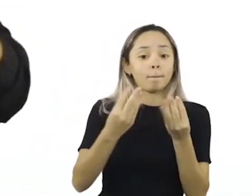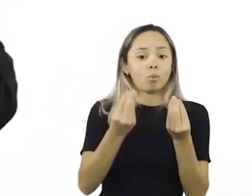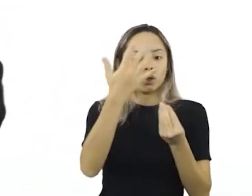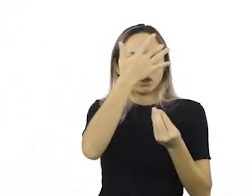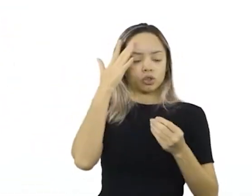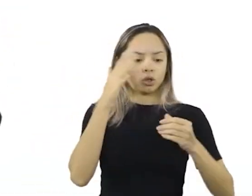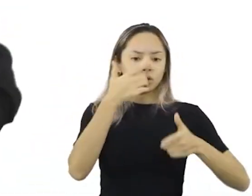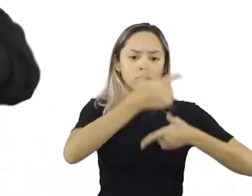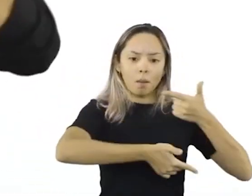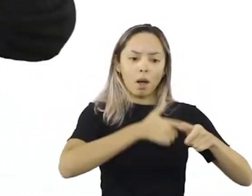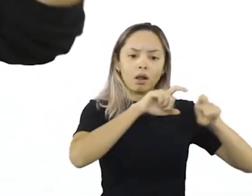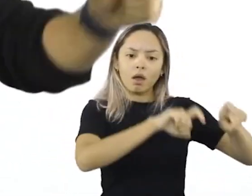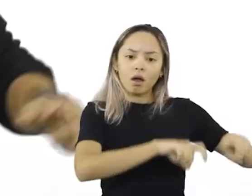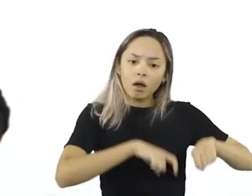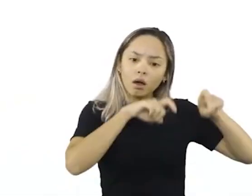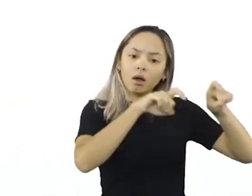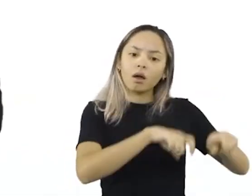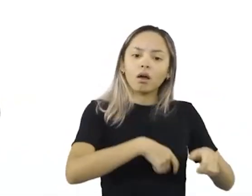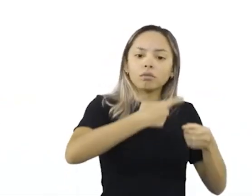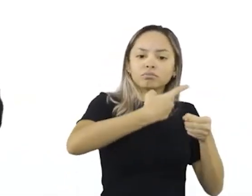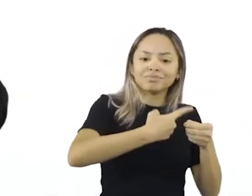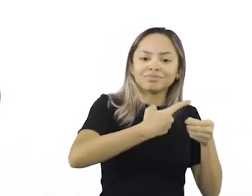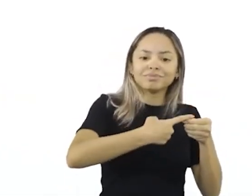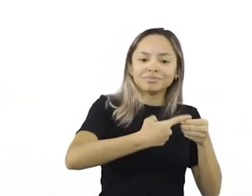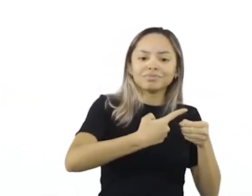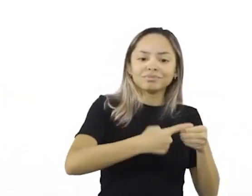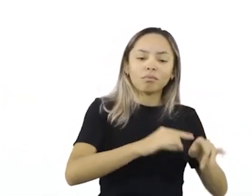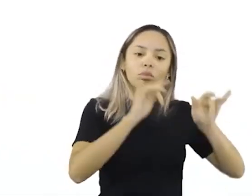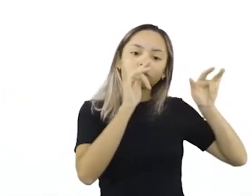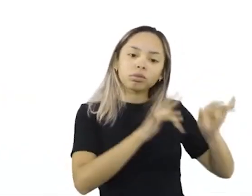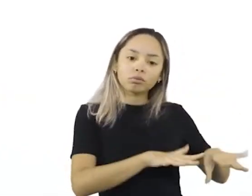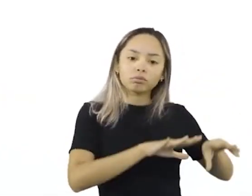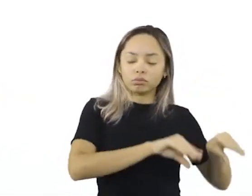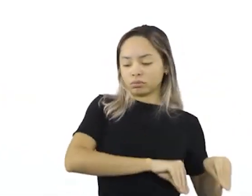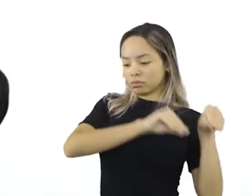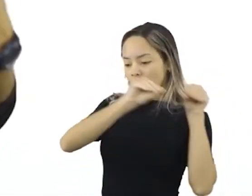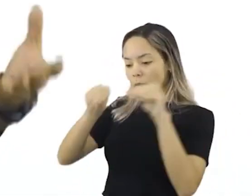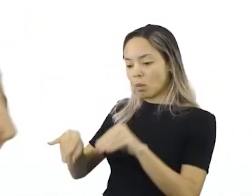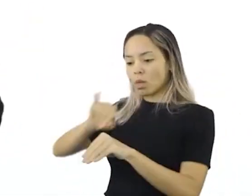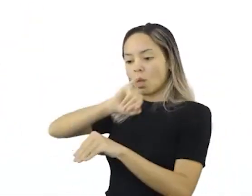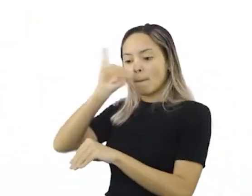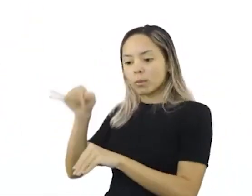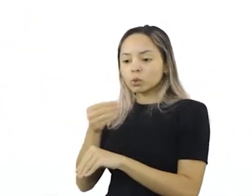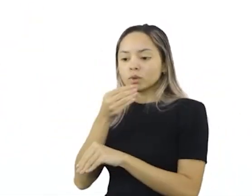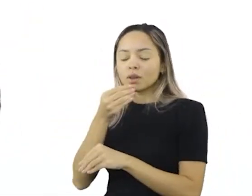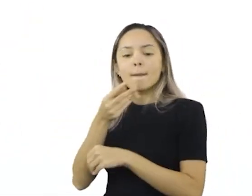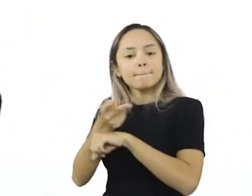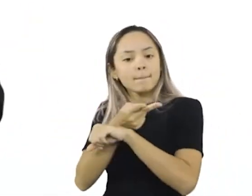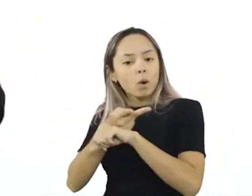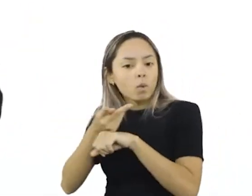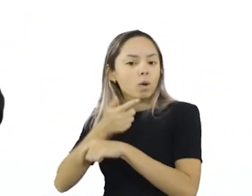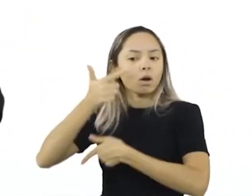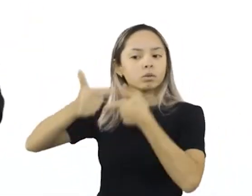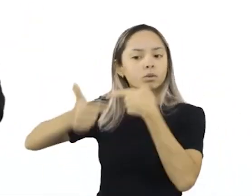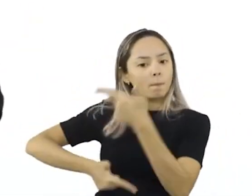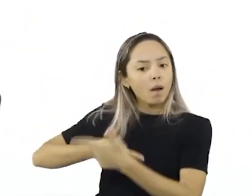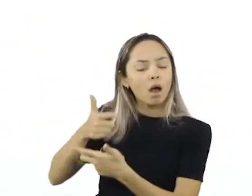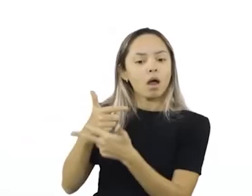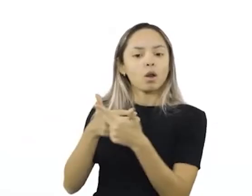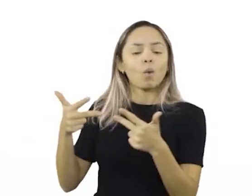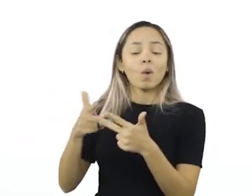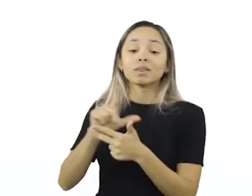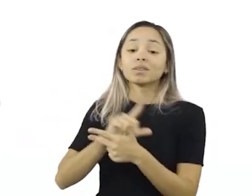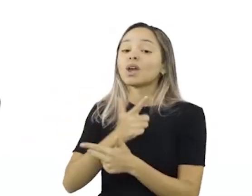rurais que saem de suas terras e vão para as grandes cidades em busca de melhores oportunidades, em busca de emprego, eles vão por um